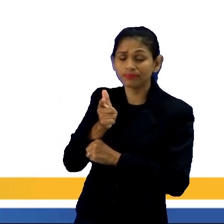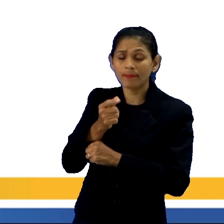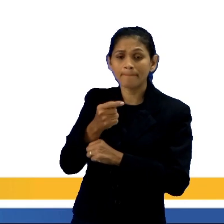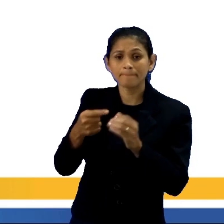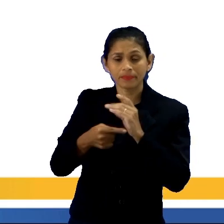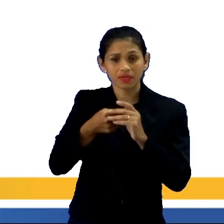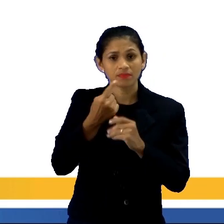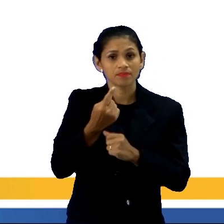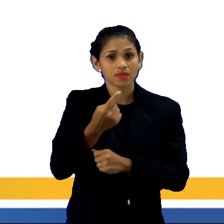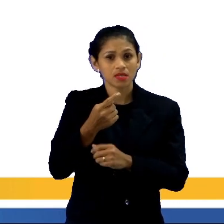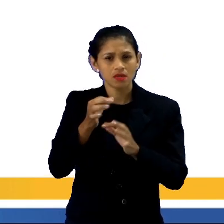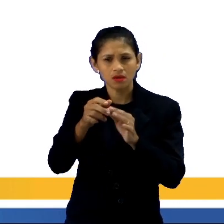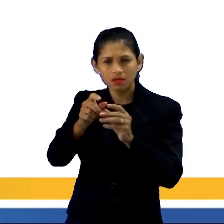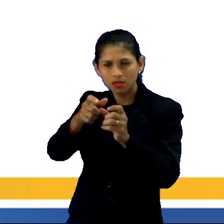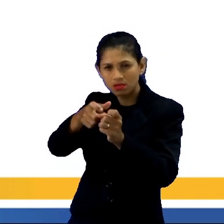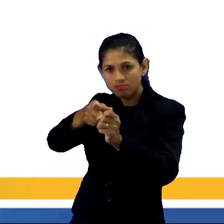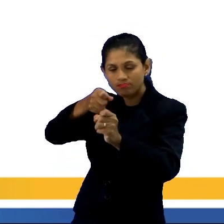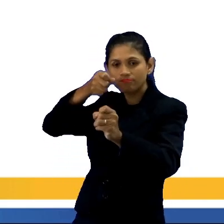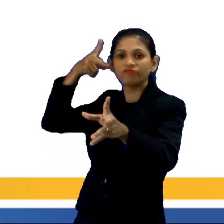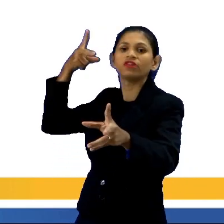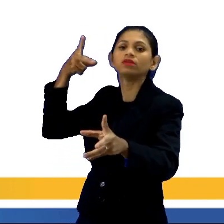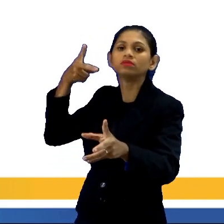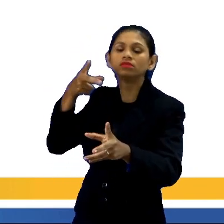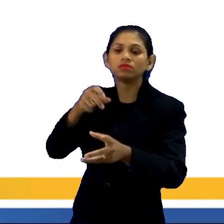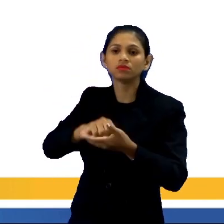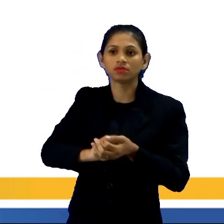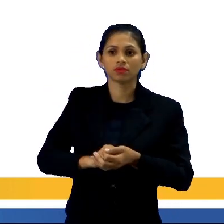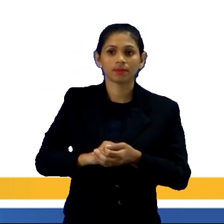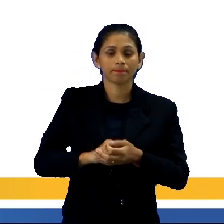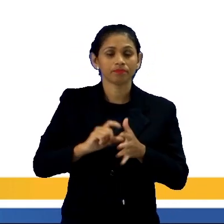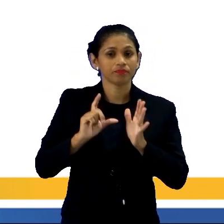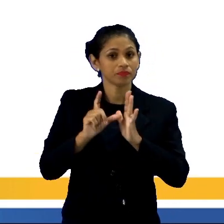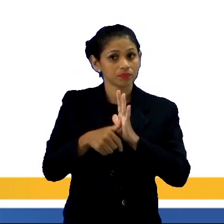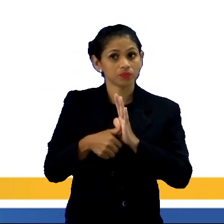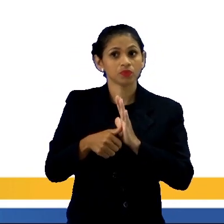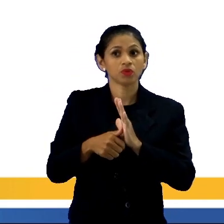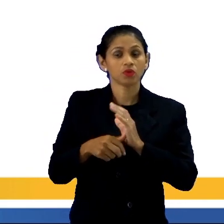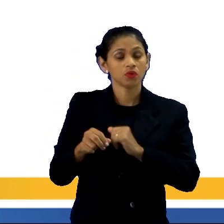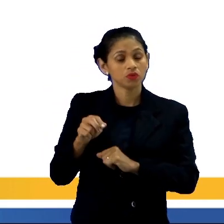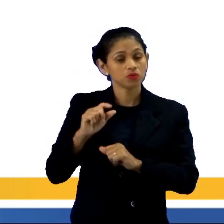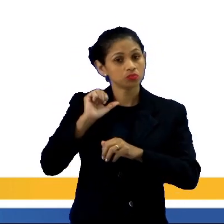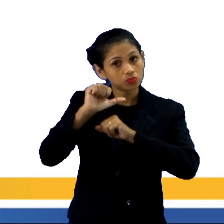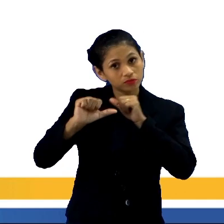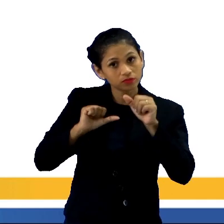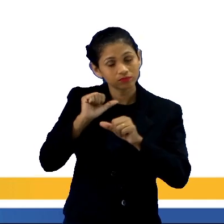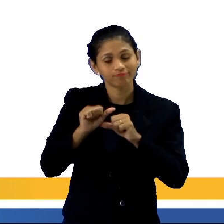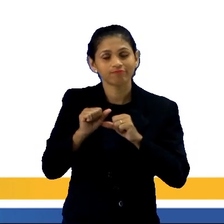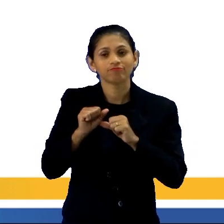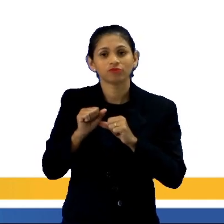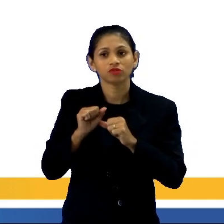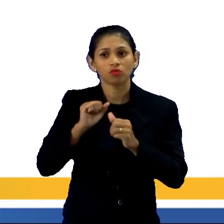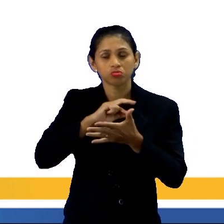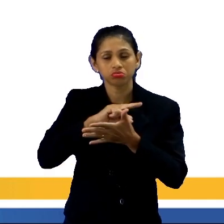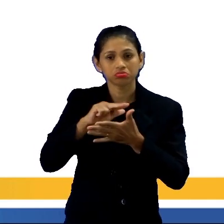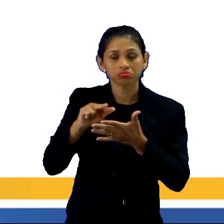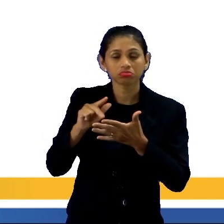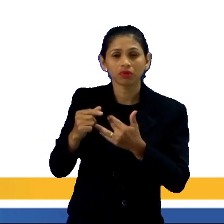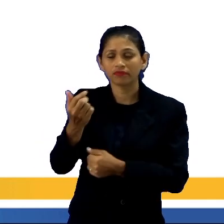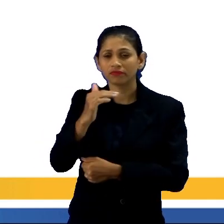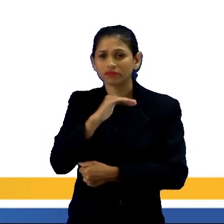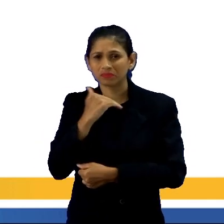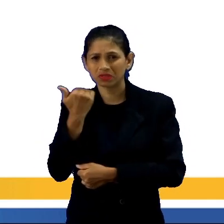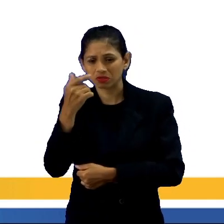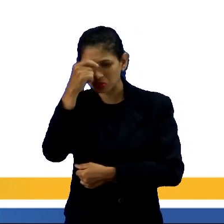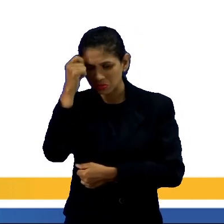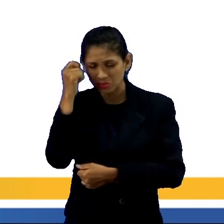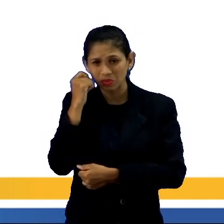fogo. Atualmente, com o estímulo de psicopatas ou não, elas se sofisticaram cada vez e respondem por